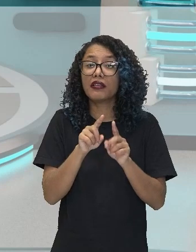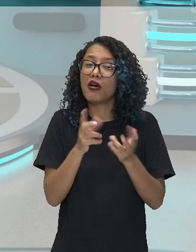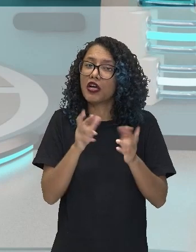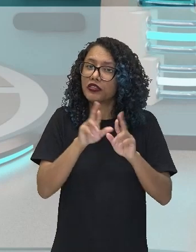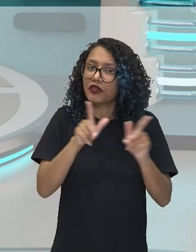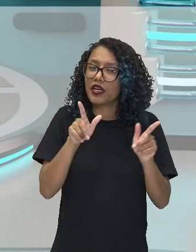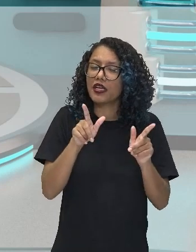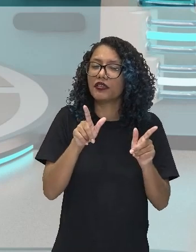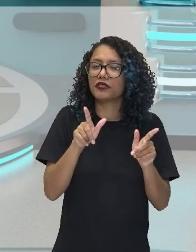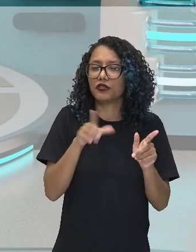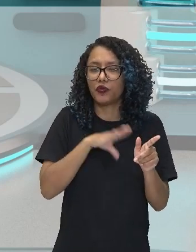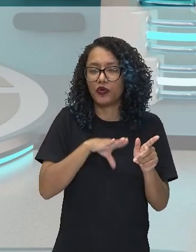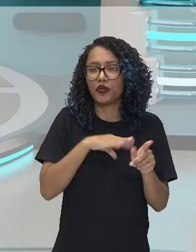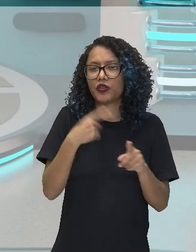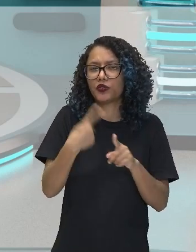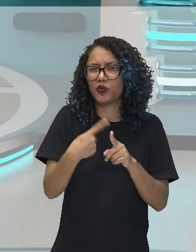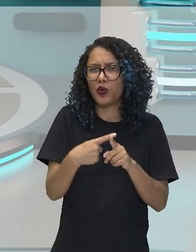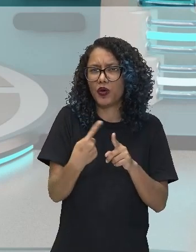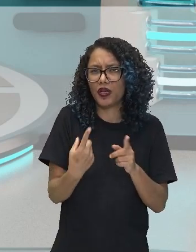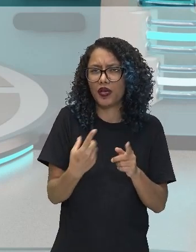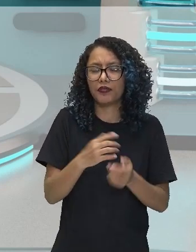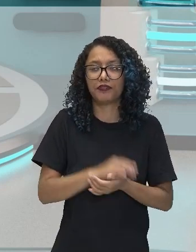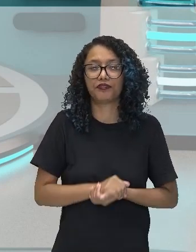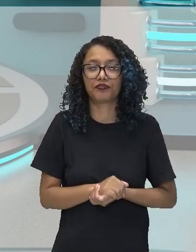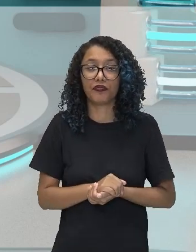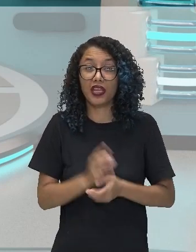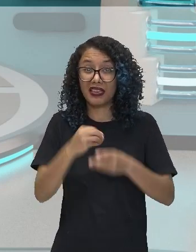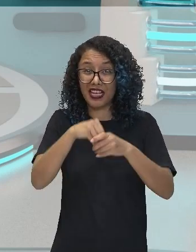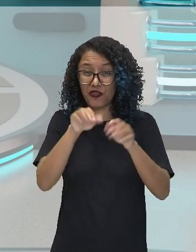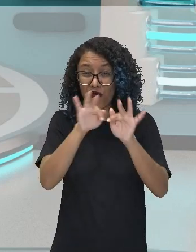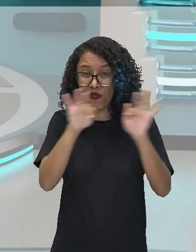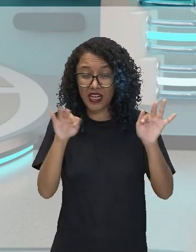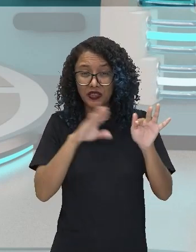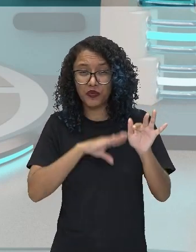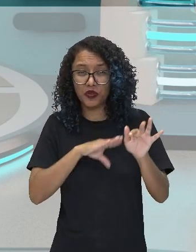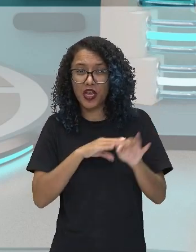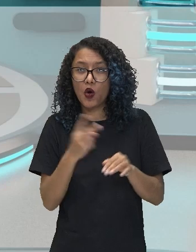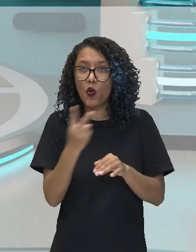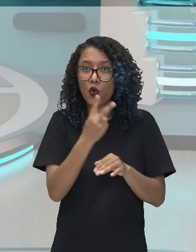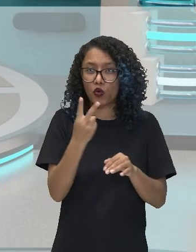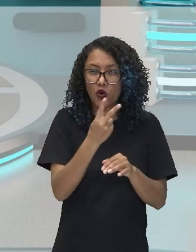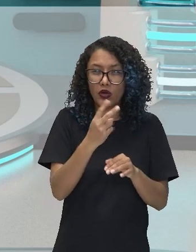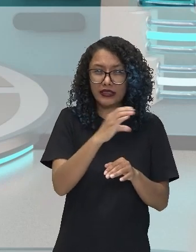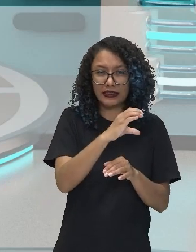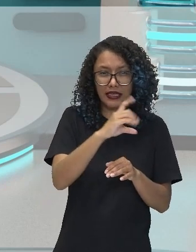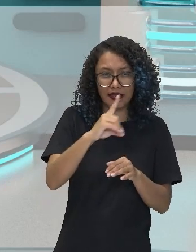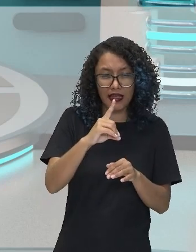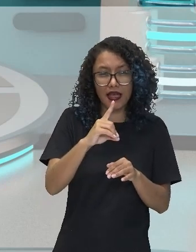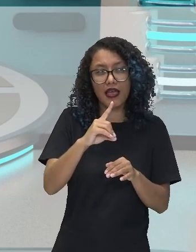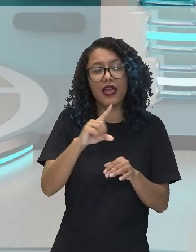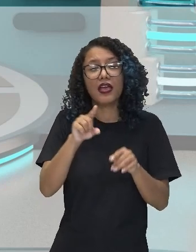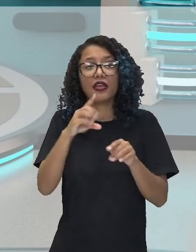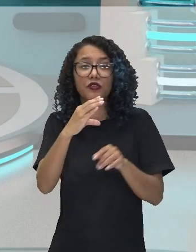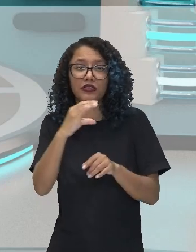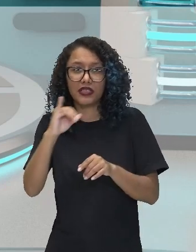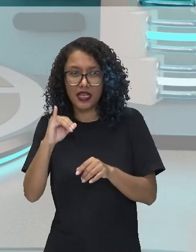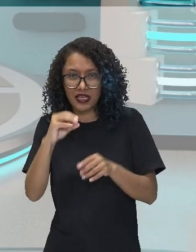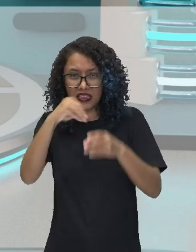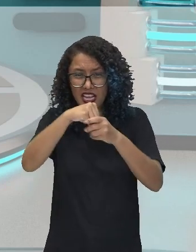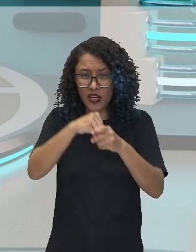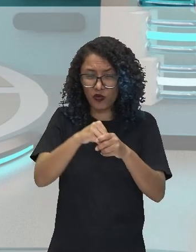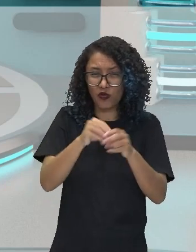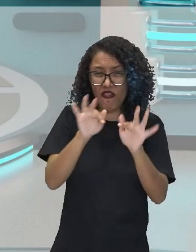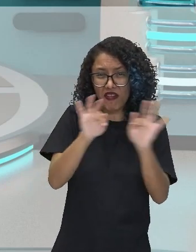nós não podemos juntar os dois pronomes, o complemento indireto e o direto, na língua portuguesa, na